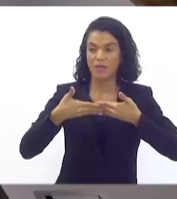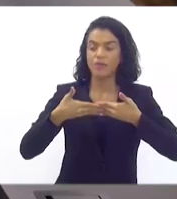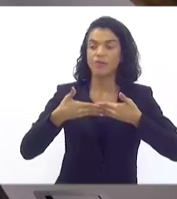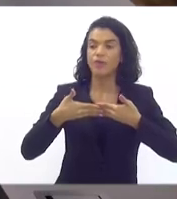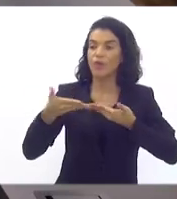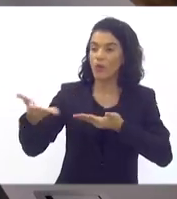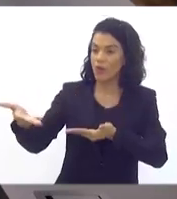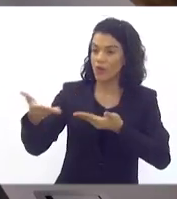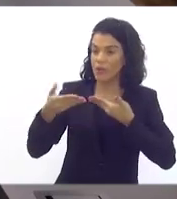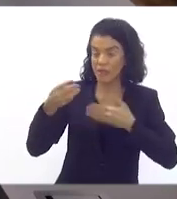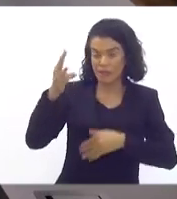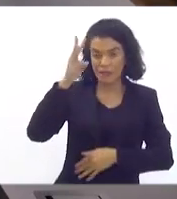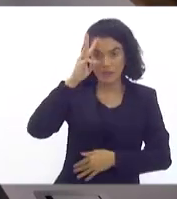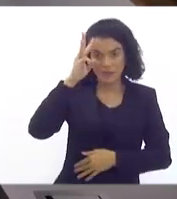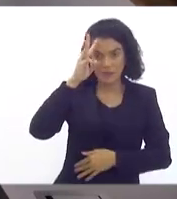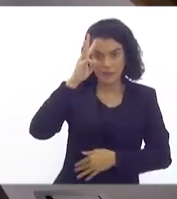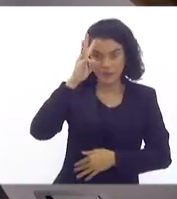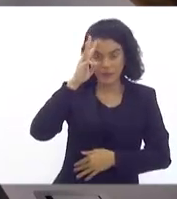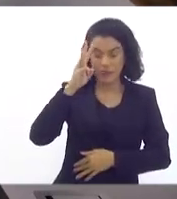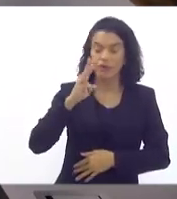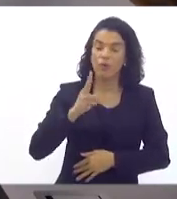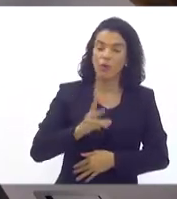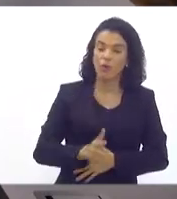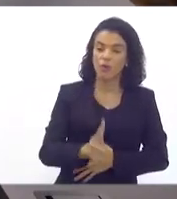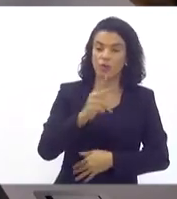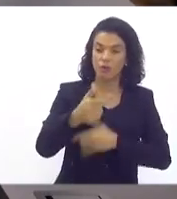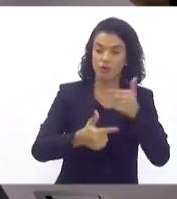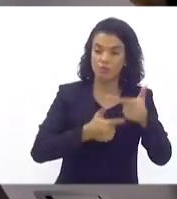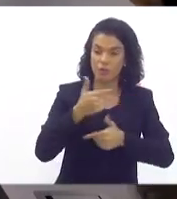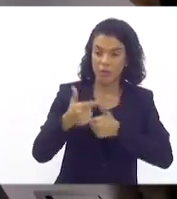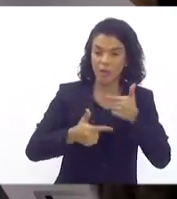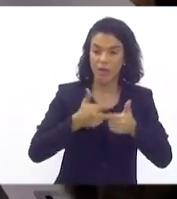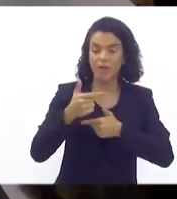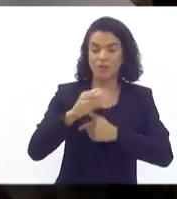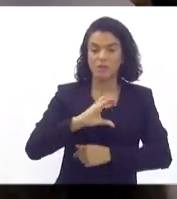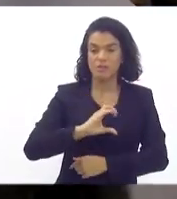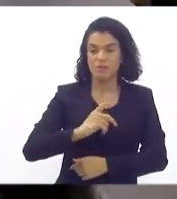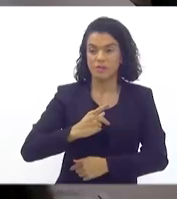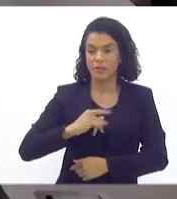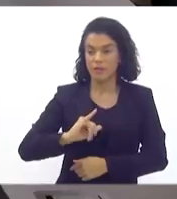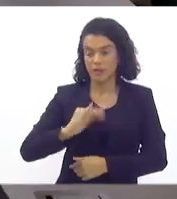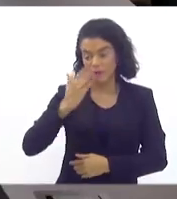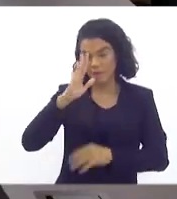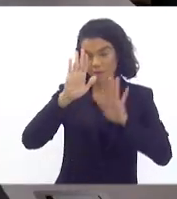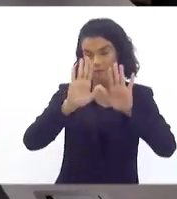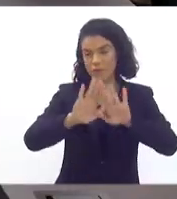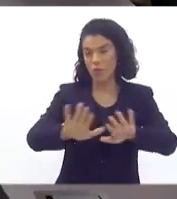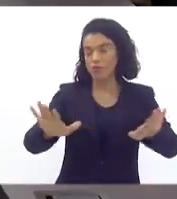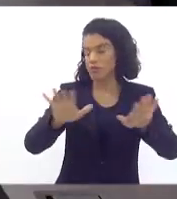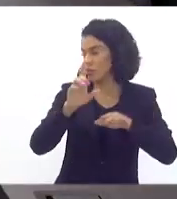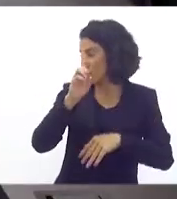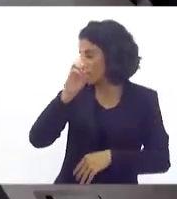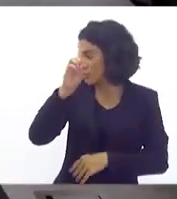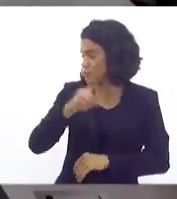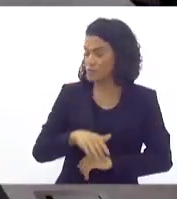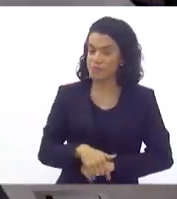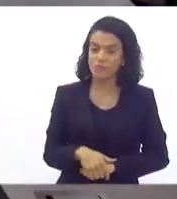convidando a todos para a próxima terça-feira continuar os trabalhos da nossa CPI Muito obrigado fiquem com Deus